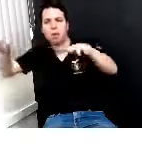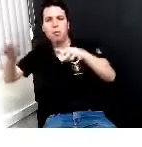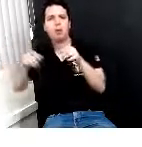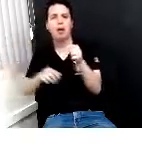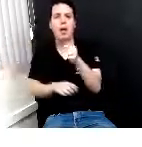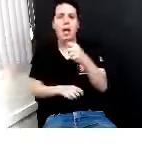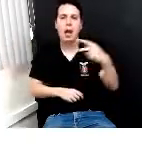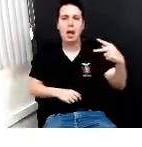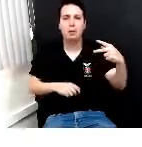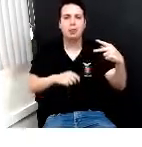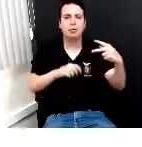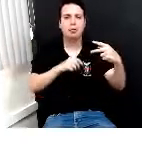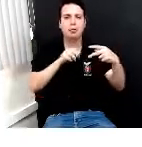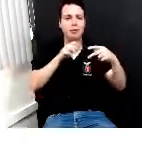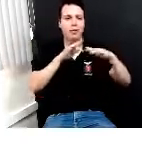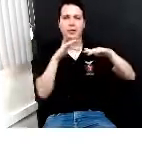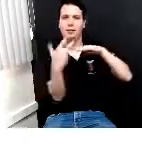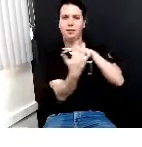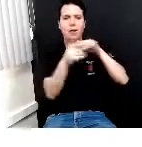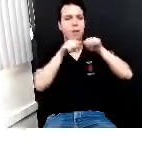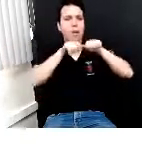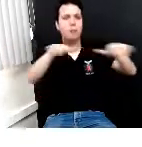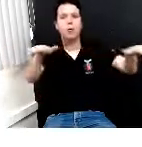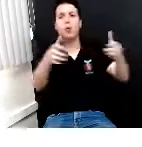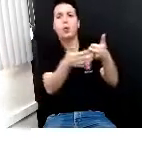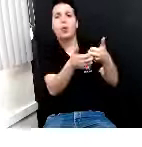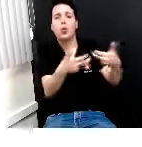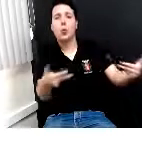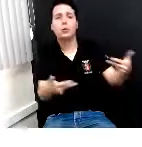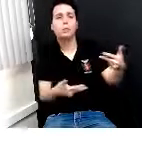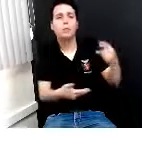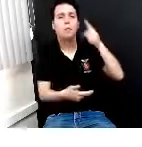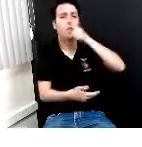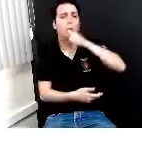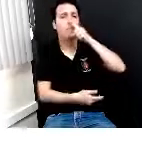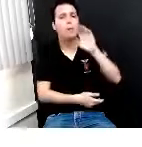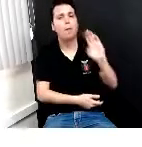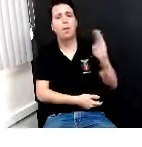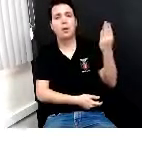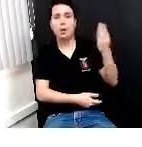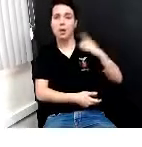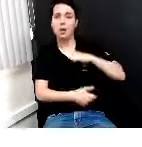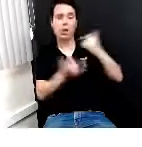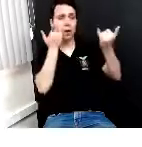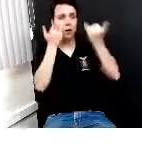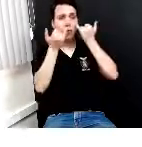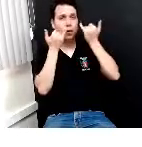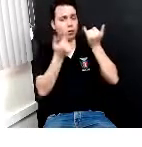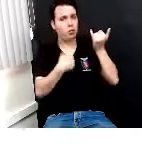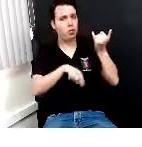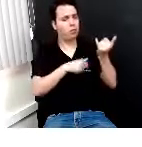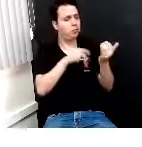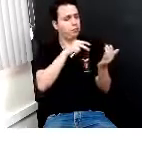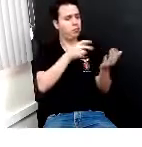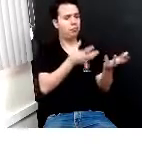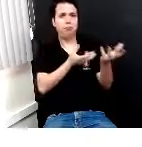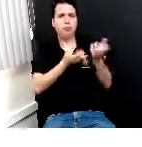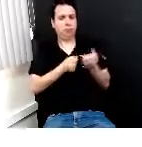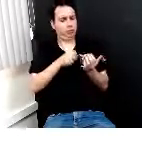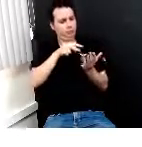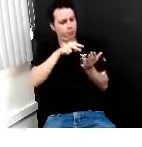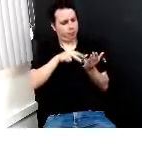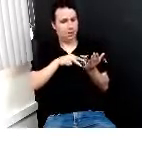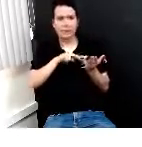podemos desconsiderar que nós temos uma parcela significativa de informação que nos chega e que, muitas vezes, é